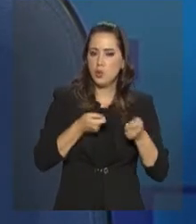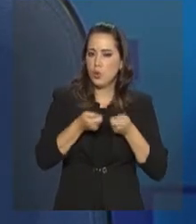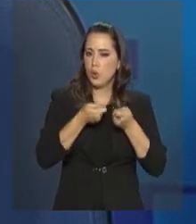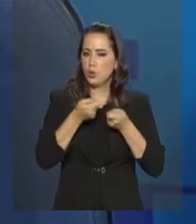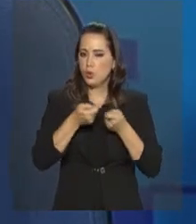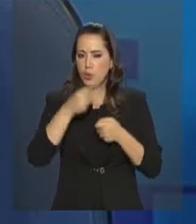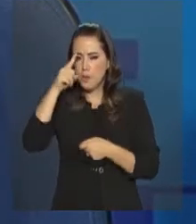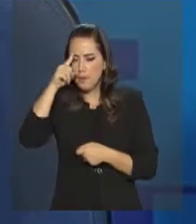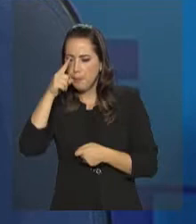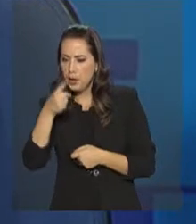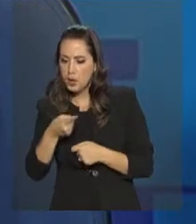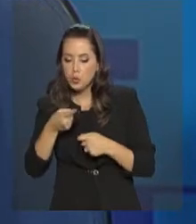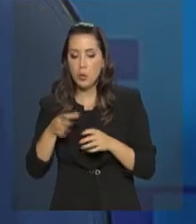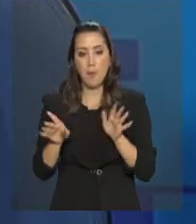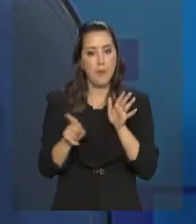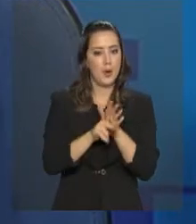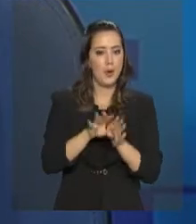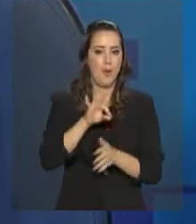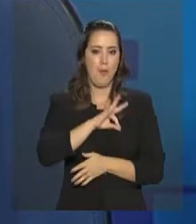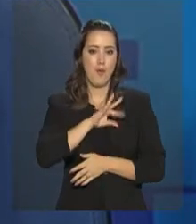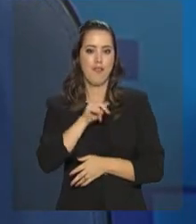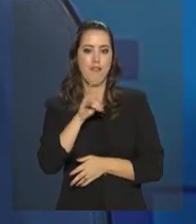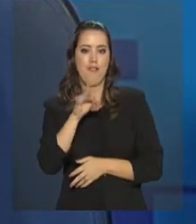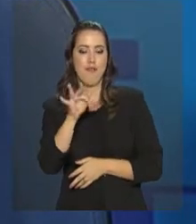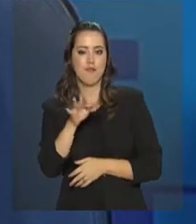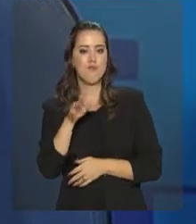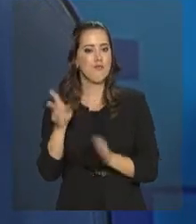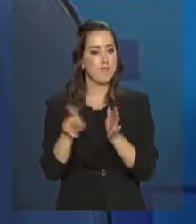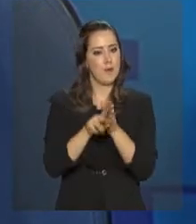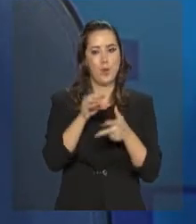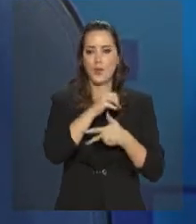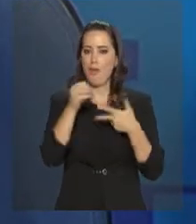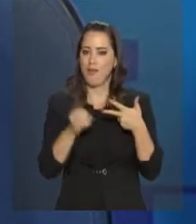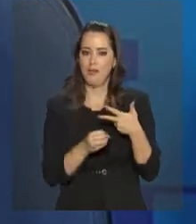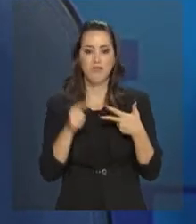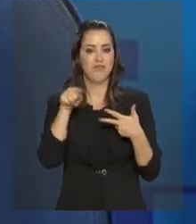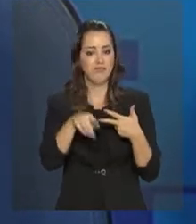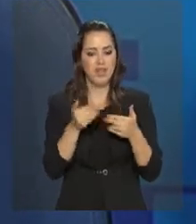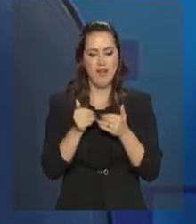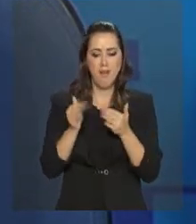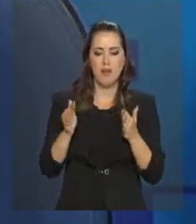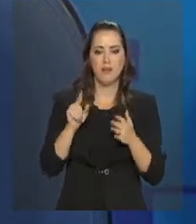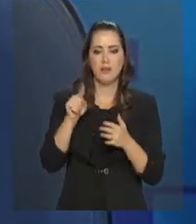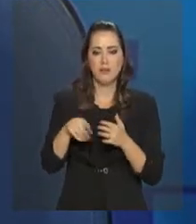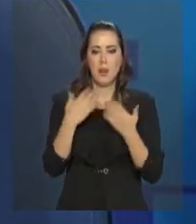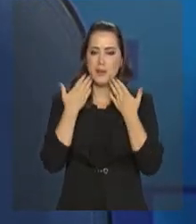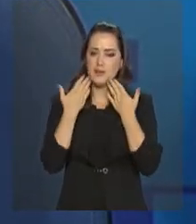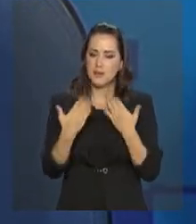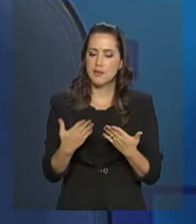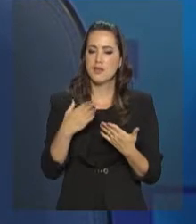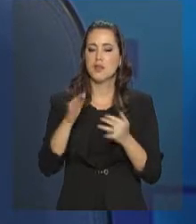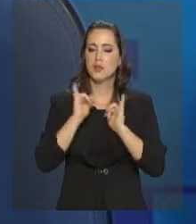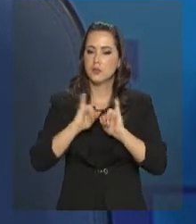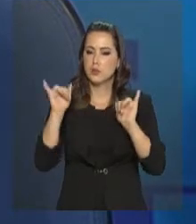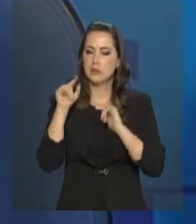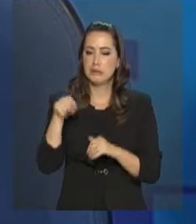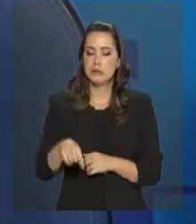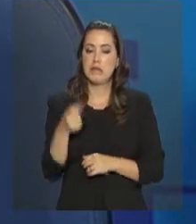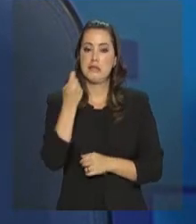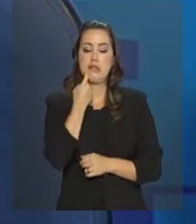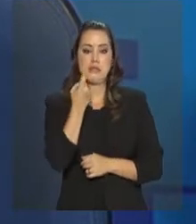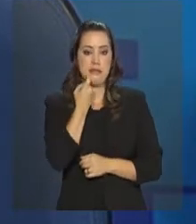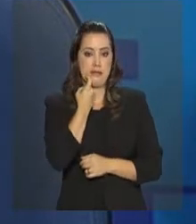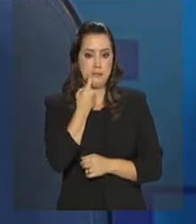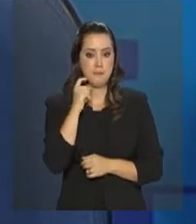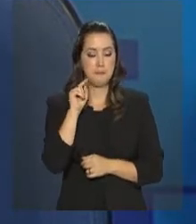controle específico da Polícia Federal para o Enem. Ele será inaugurado, apresentado publicamente nesta